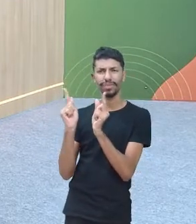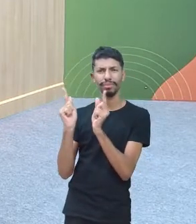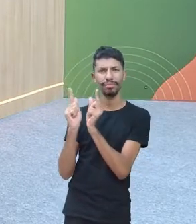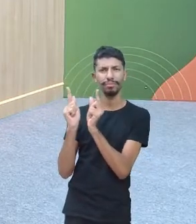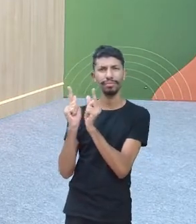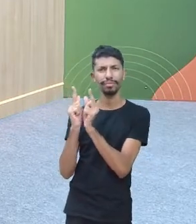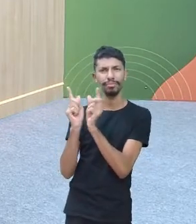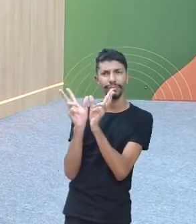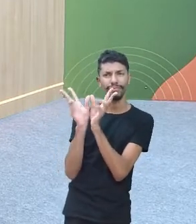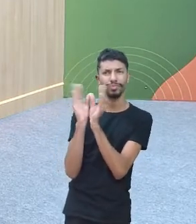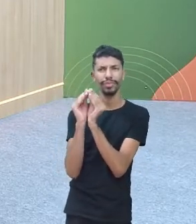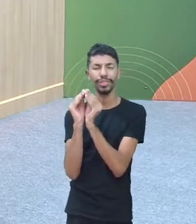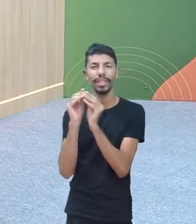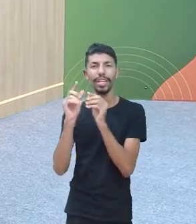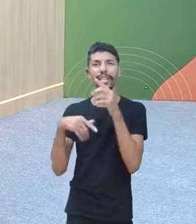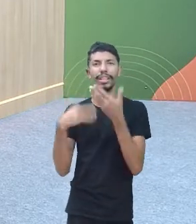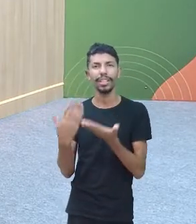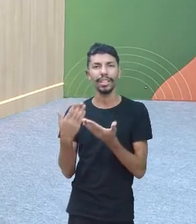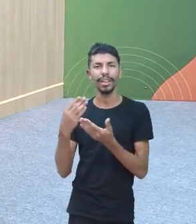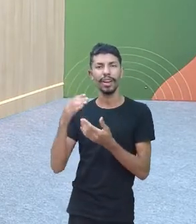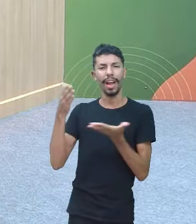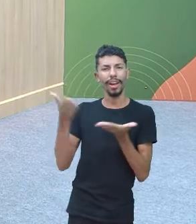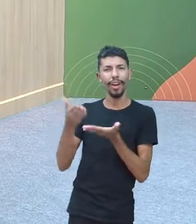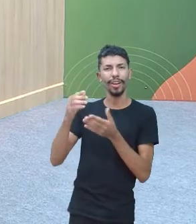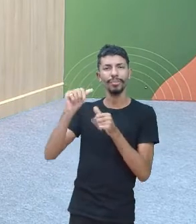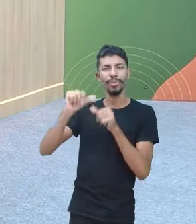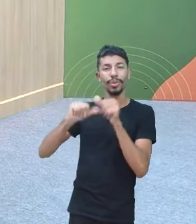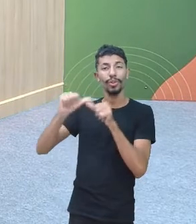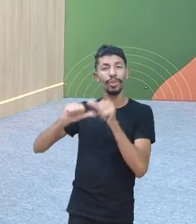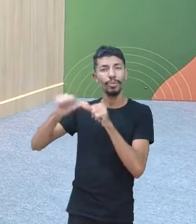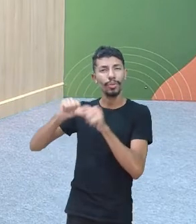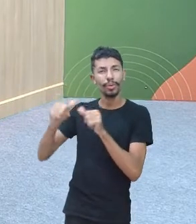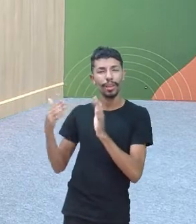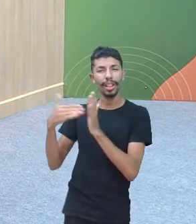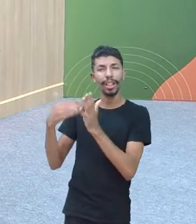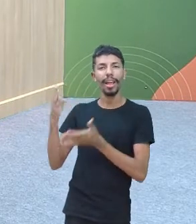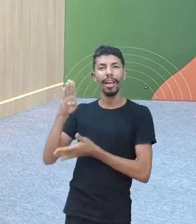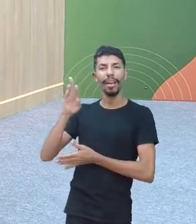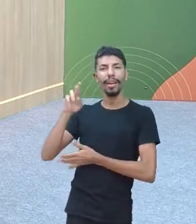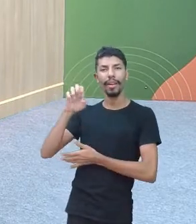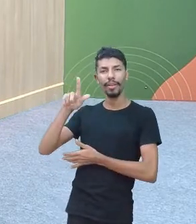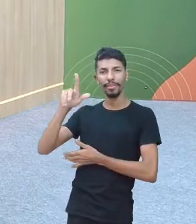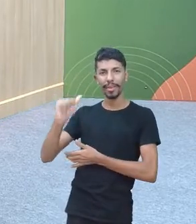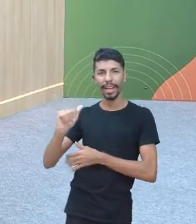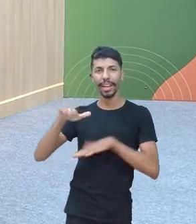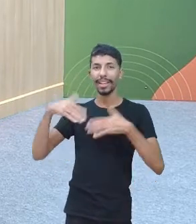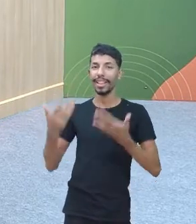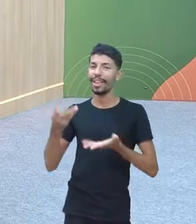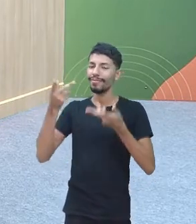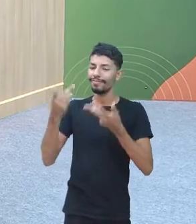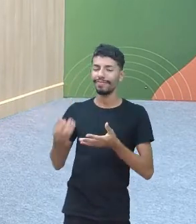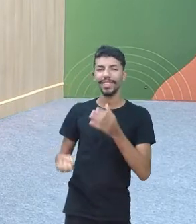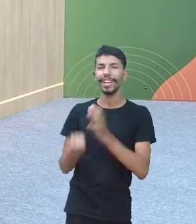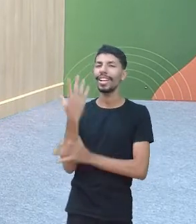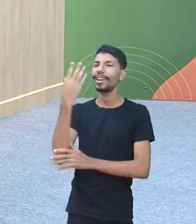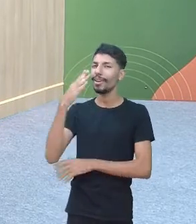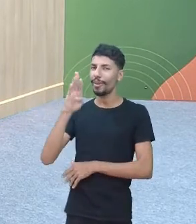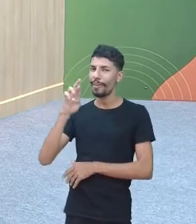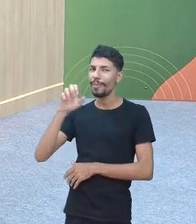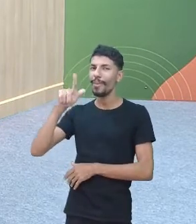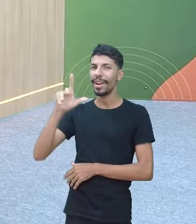chumberga, passou para chumbrega e o brega. Então é daí que vem o brega, benção. Tá vendo tu?